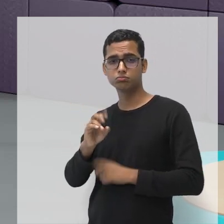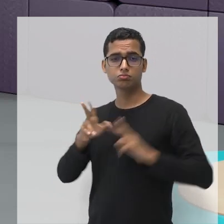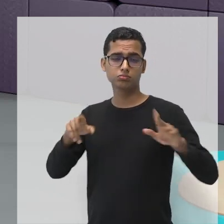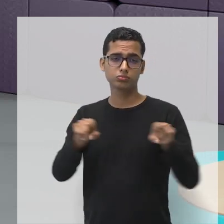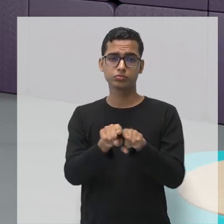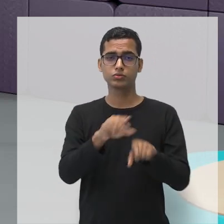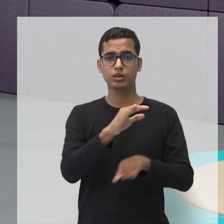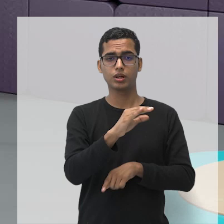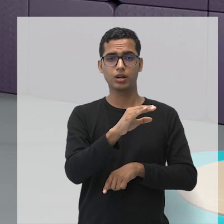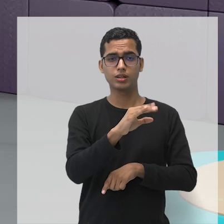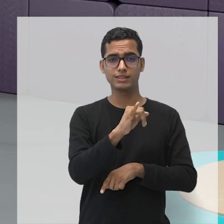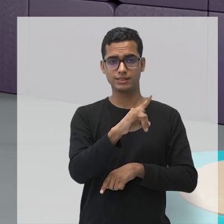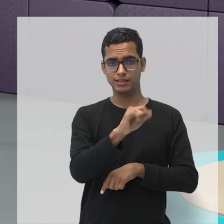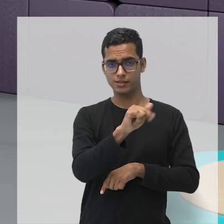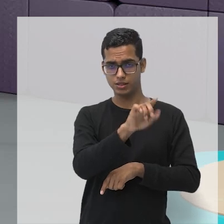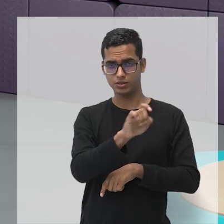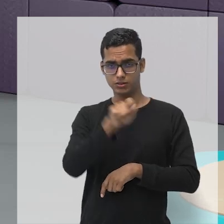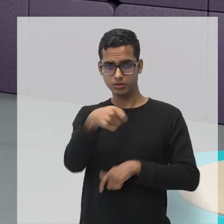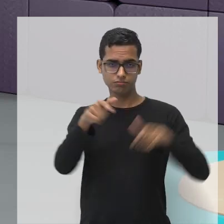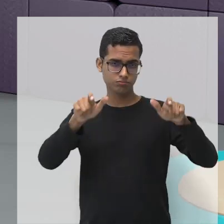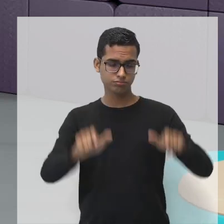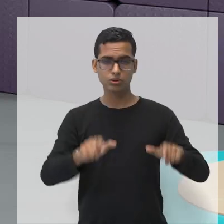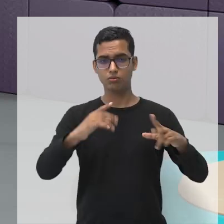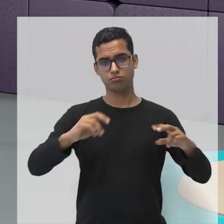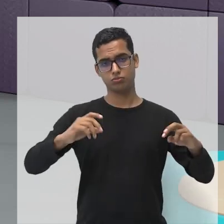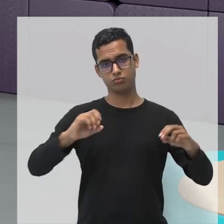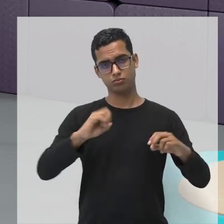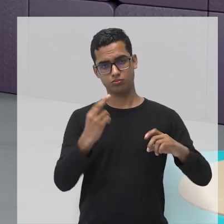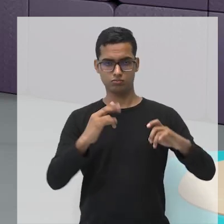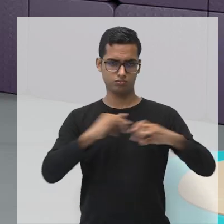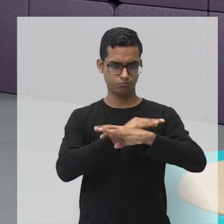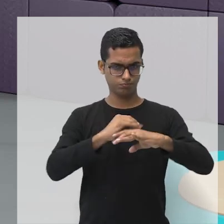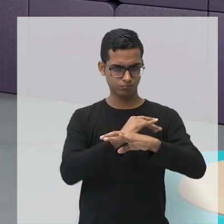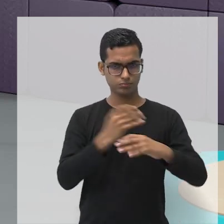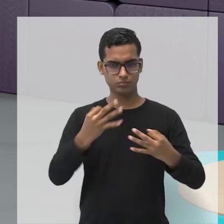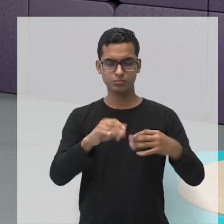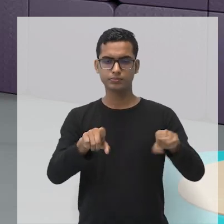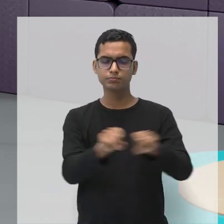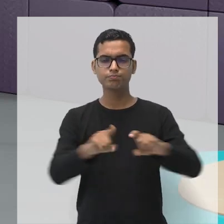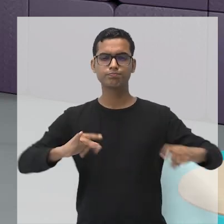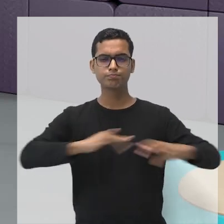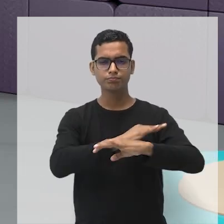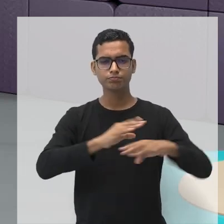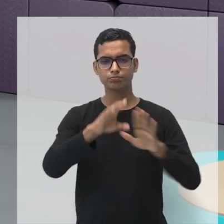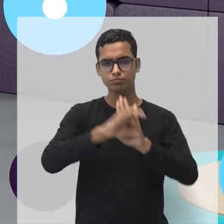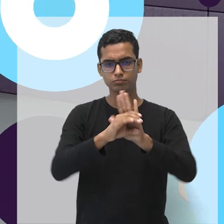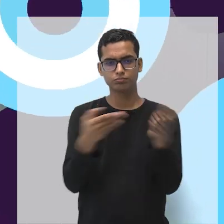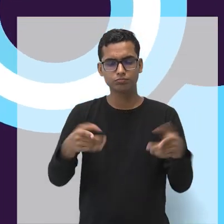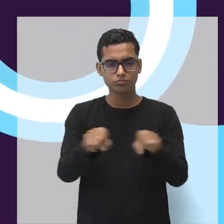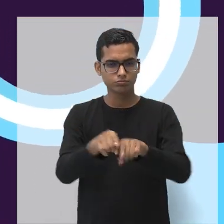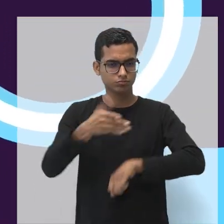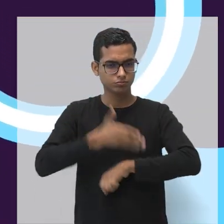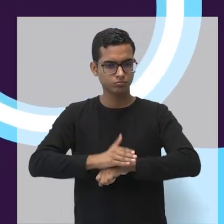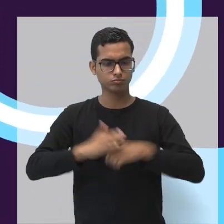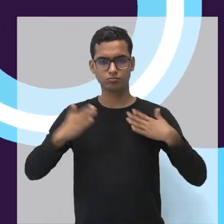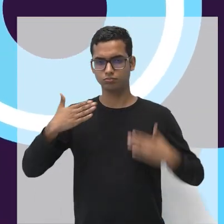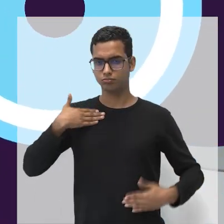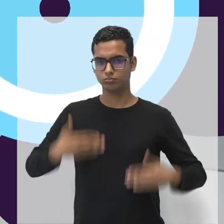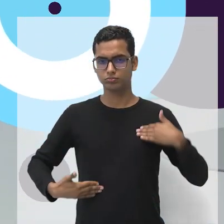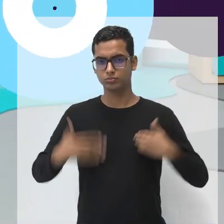eu trouxe para vocês aqui a definição dessas práticas corporais, definição que a gente conhece agora.